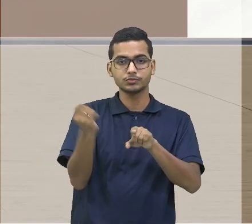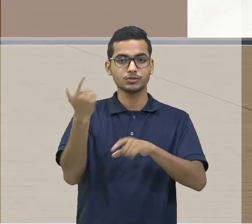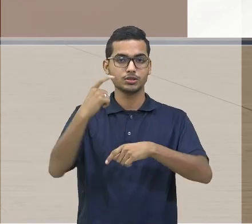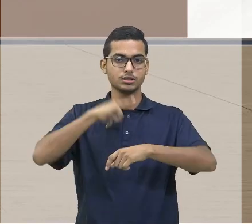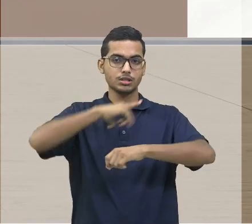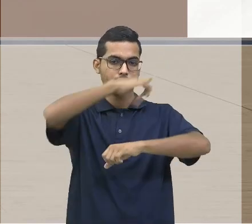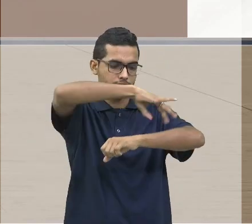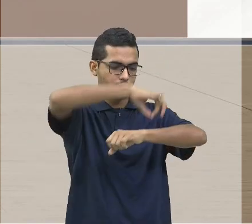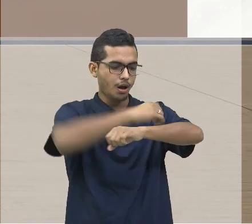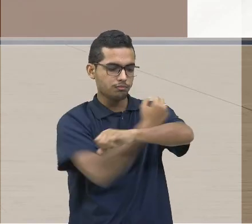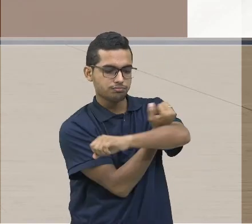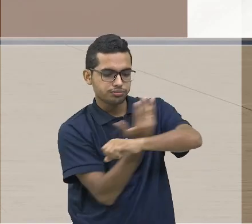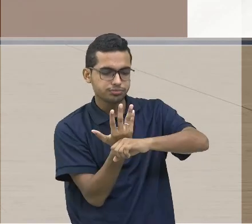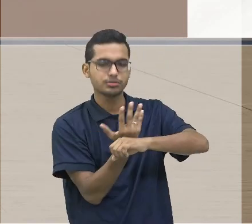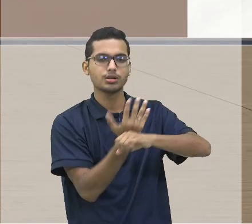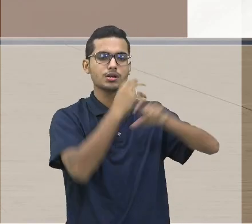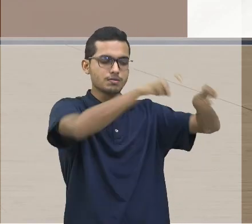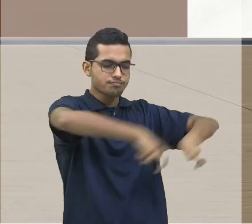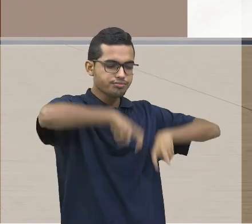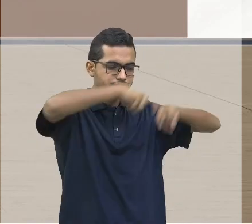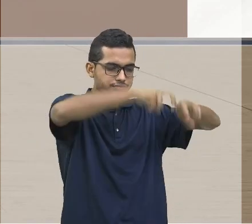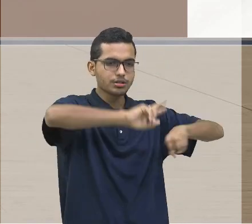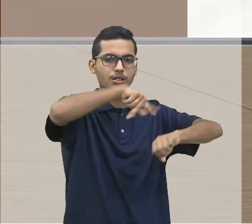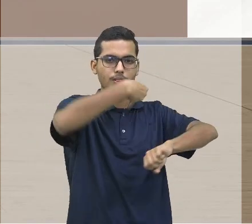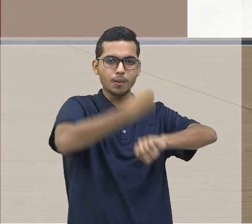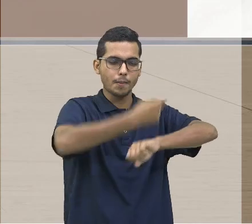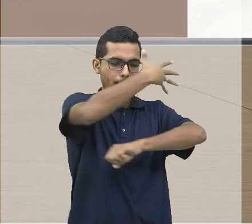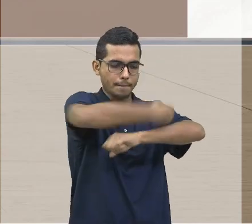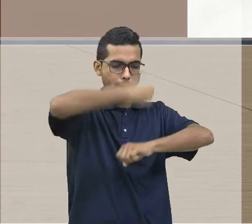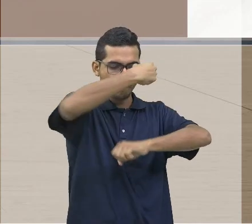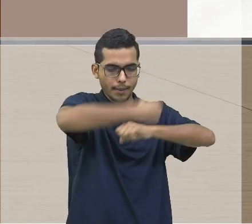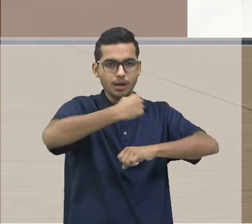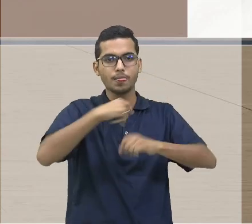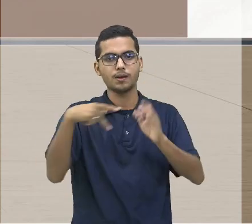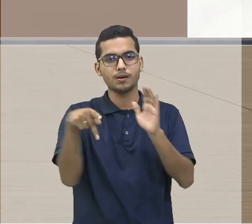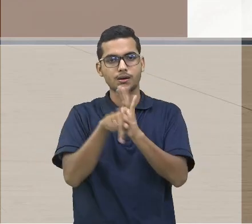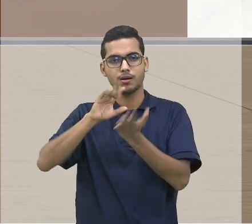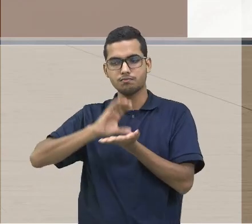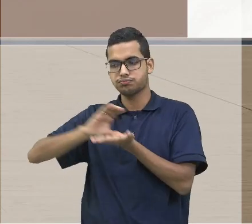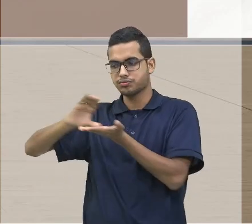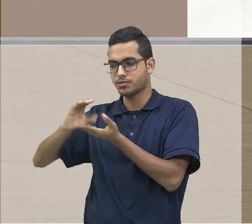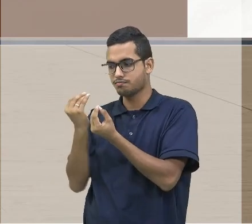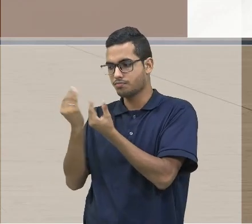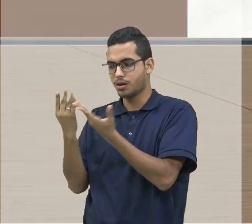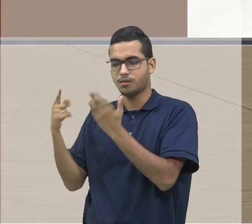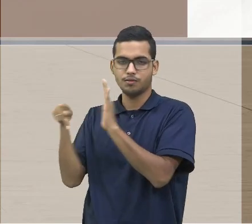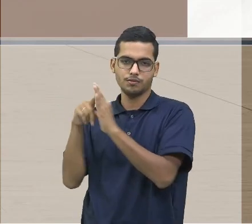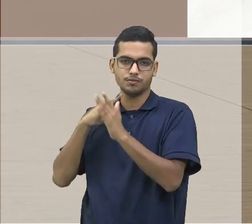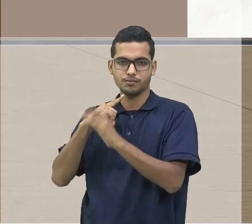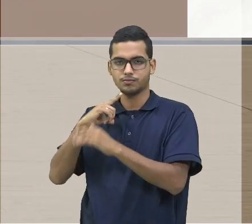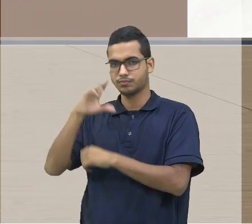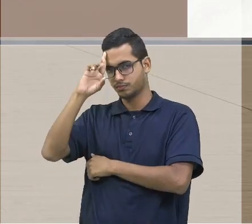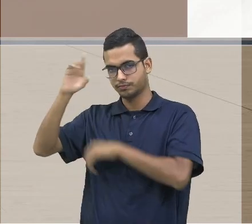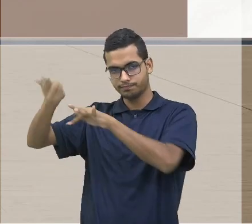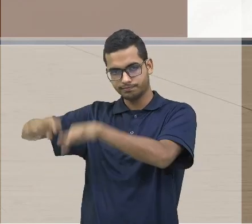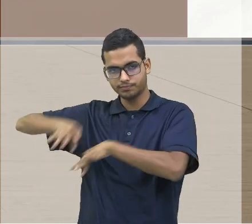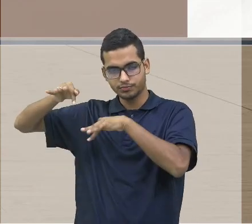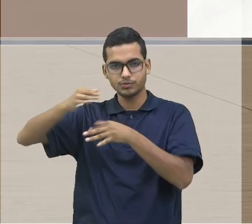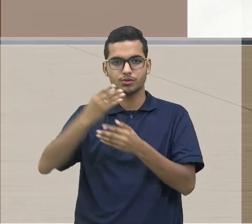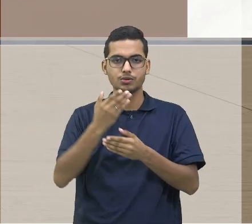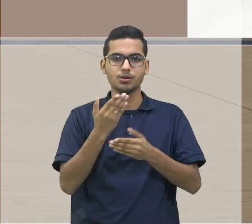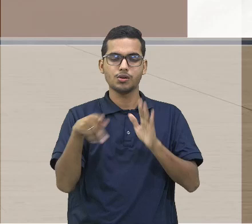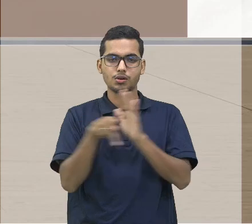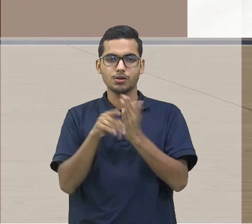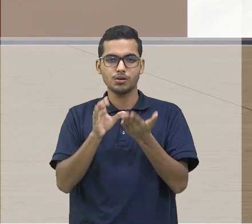Para a gente entender um pouco mais essas relações, eu trouxe um vídeo aqui para compartilhar com vocês sobre essas questões de formação,